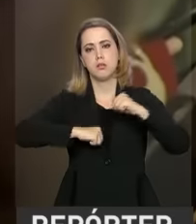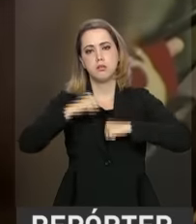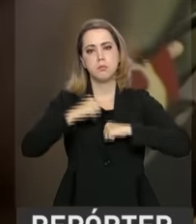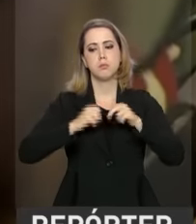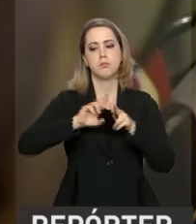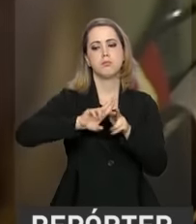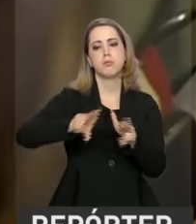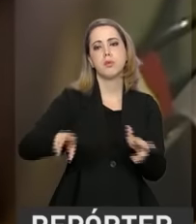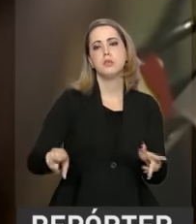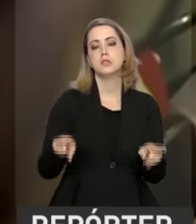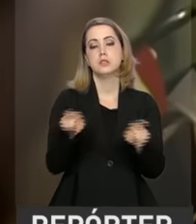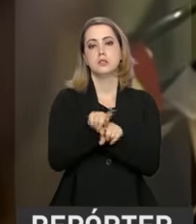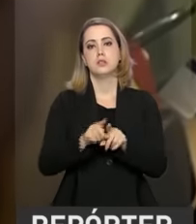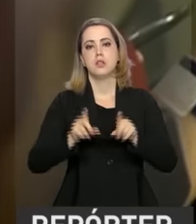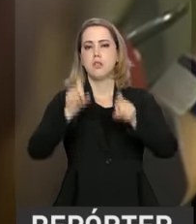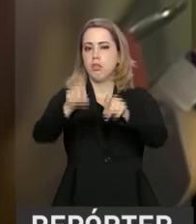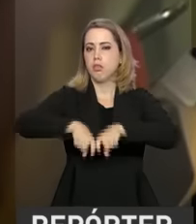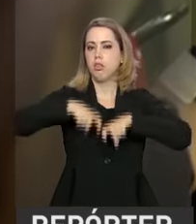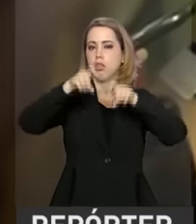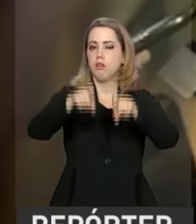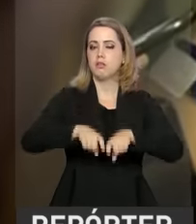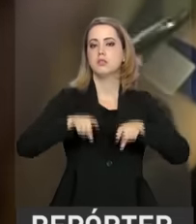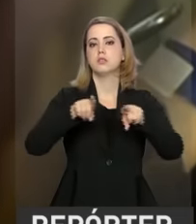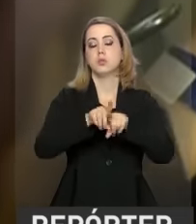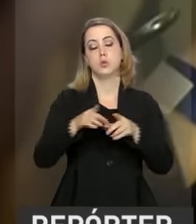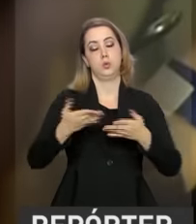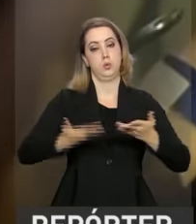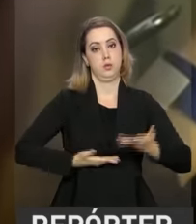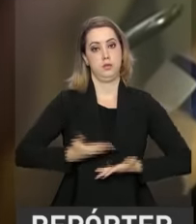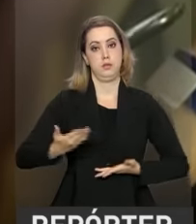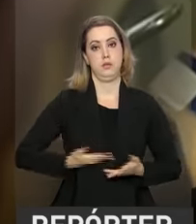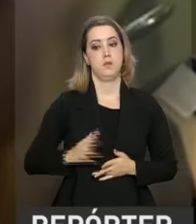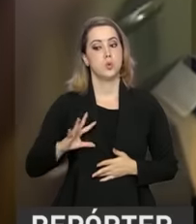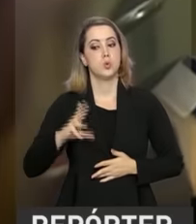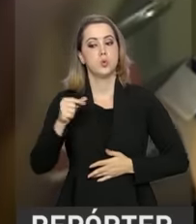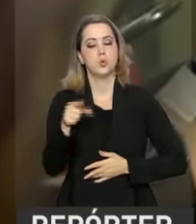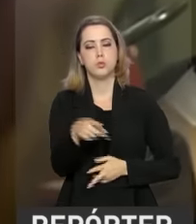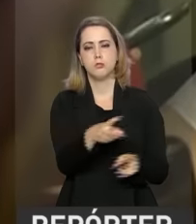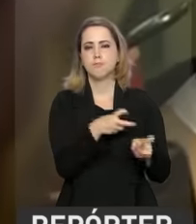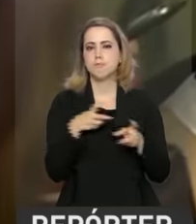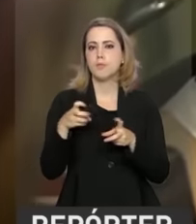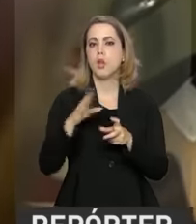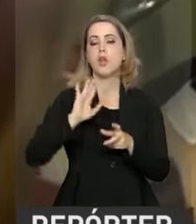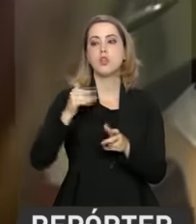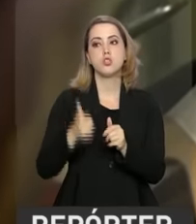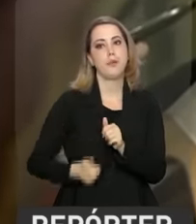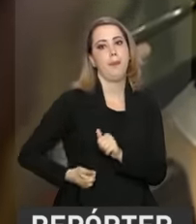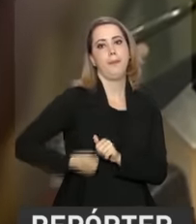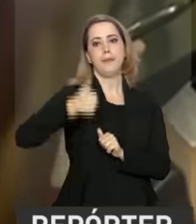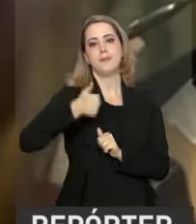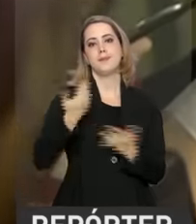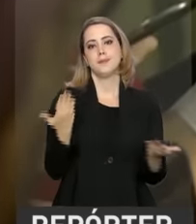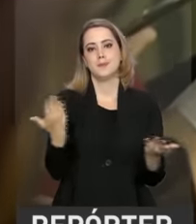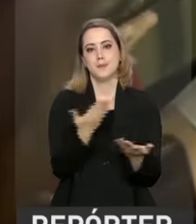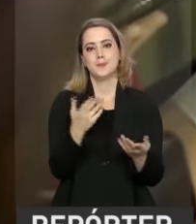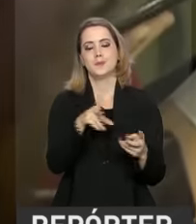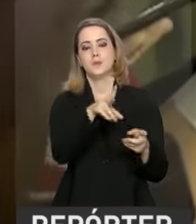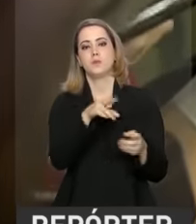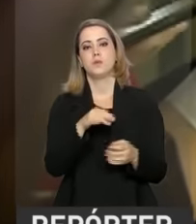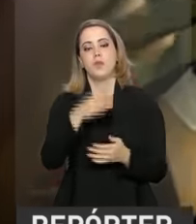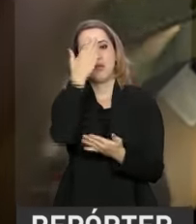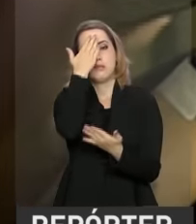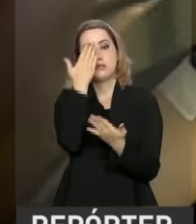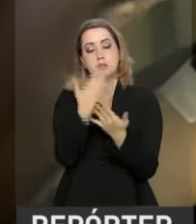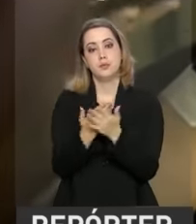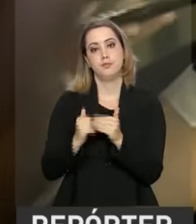indústria, da agricultura, de serviços, toda essa expectativa está já melhorando, o índice de